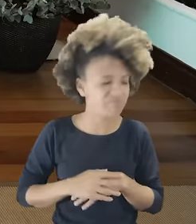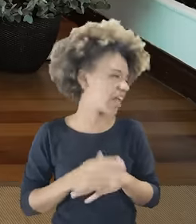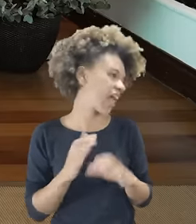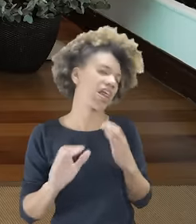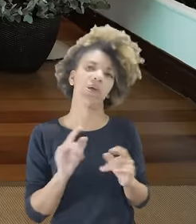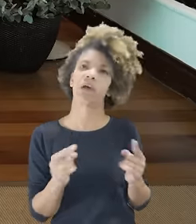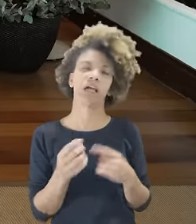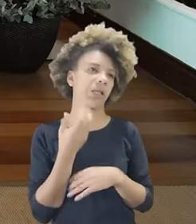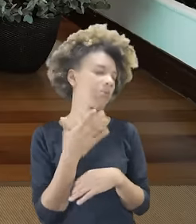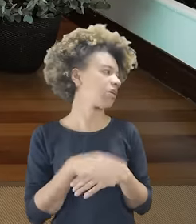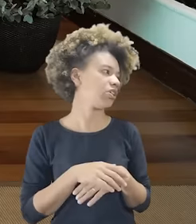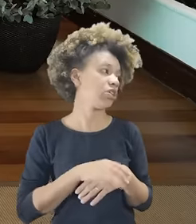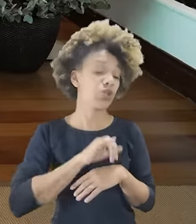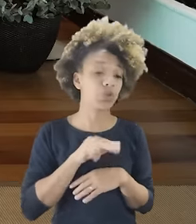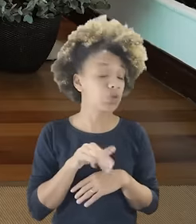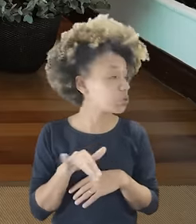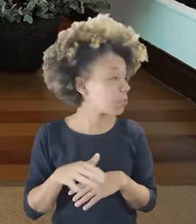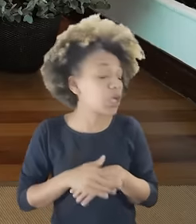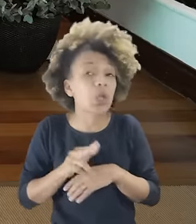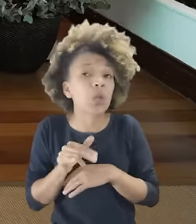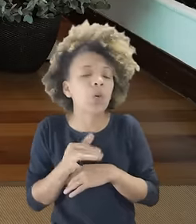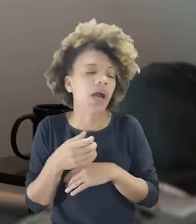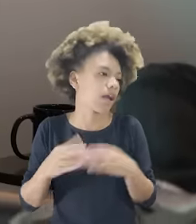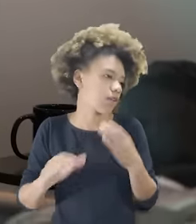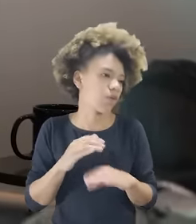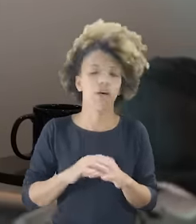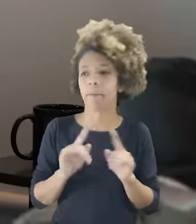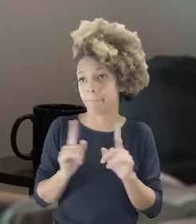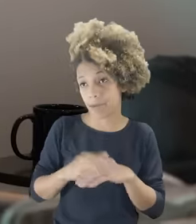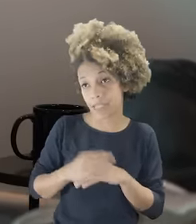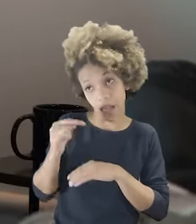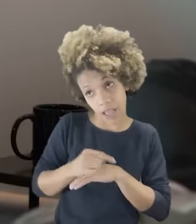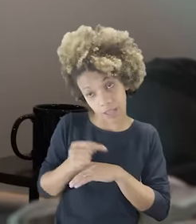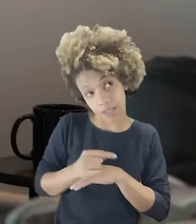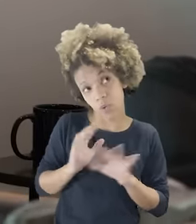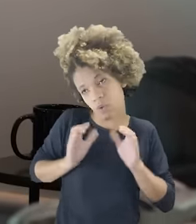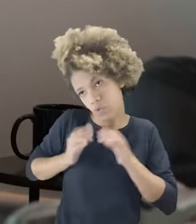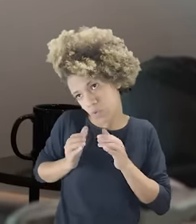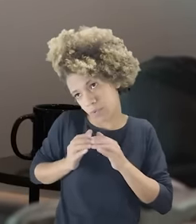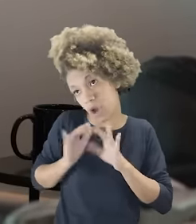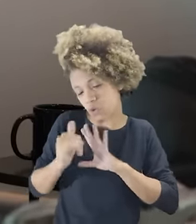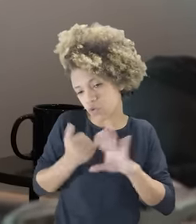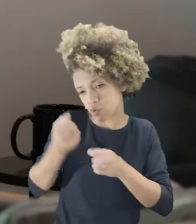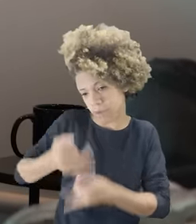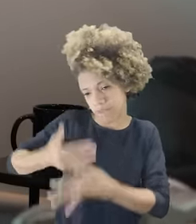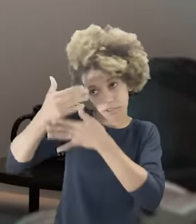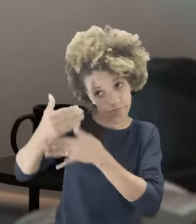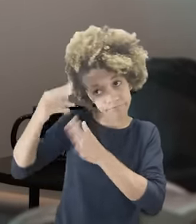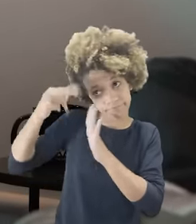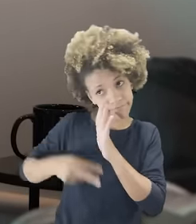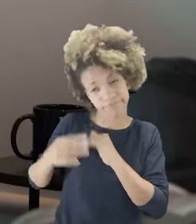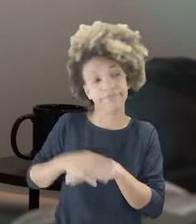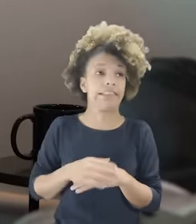ela não canta bem Sérgio de Ubatuba que nunca quer ouvir quando sai da minha bolha aqui provavelmente no YouTube Tu vai ler os comentários